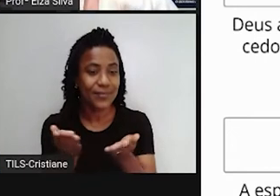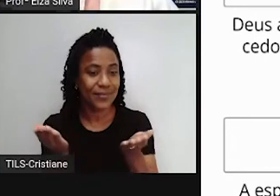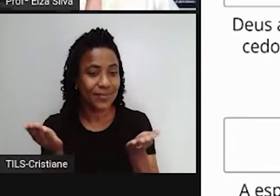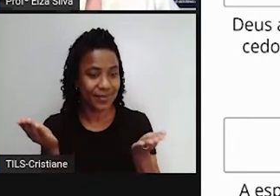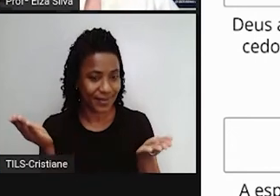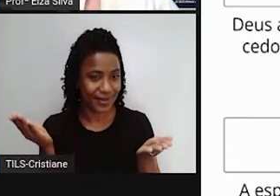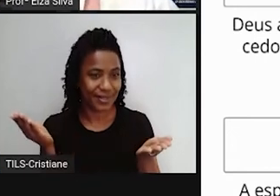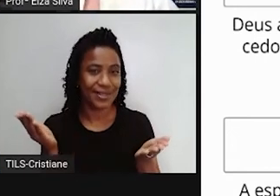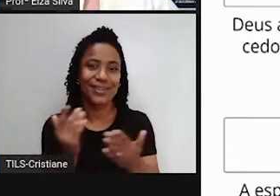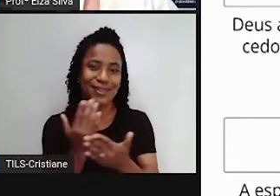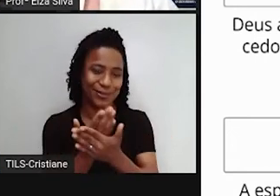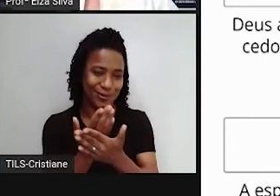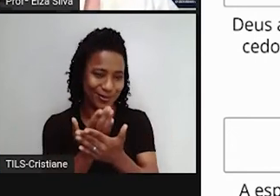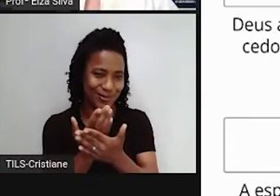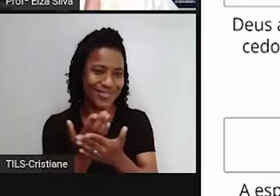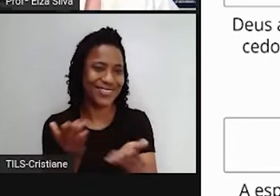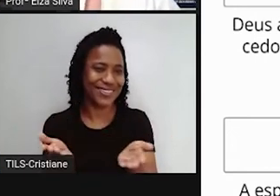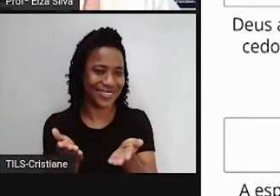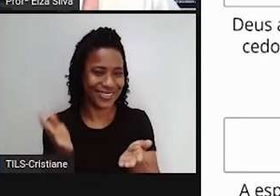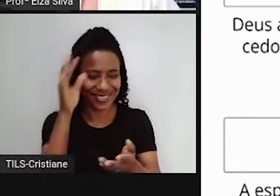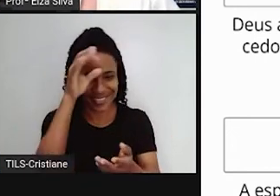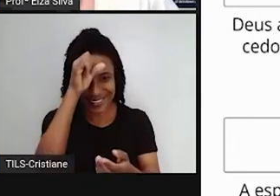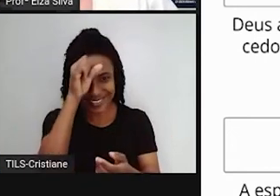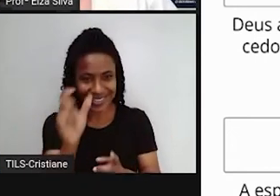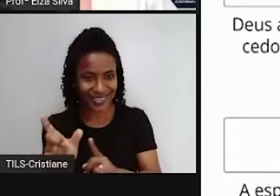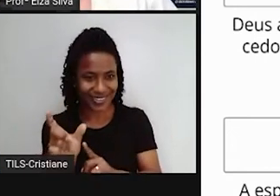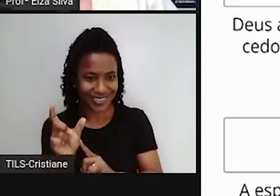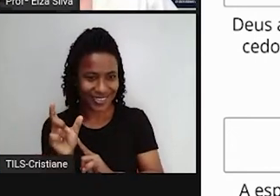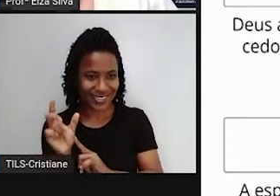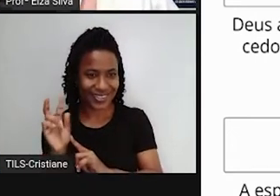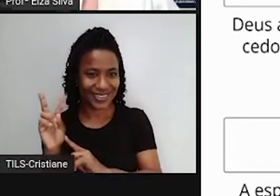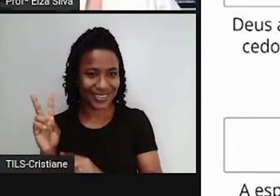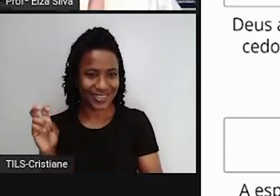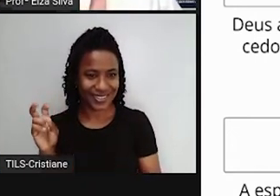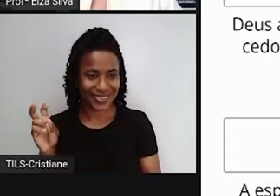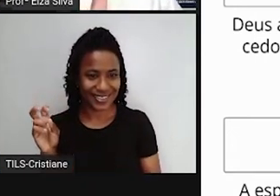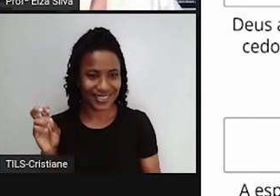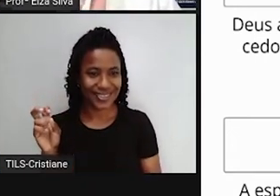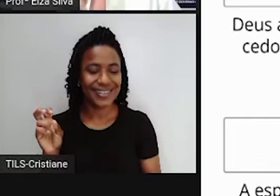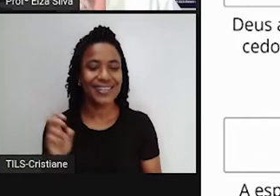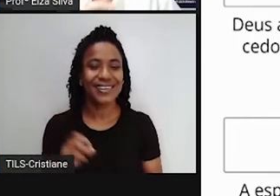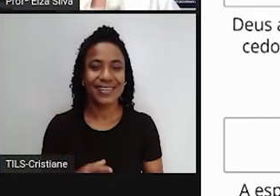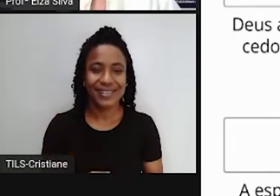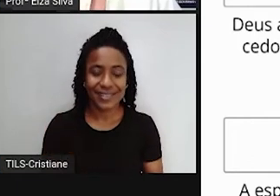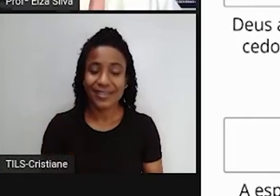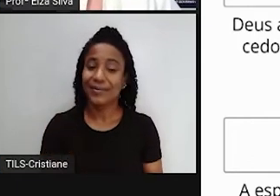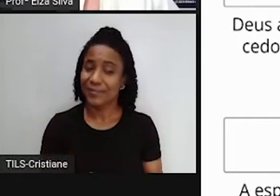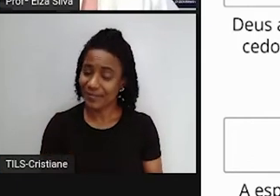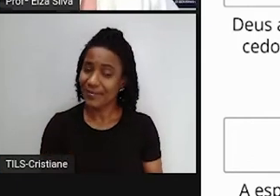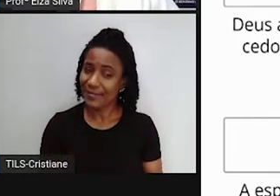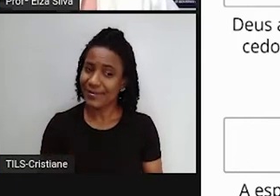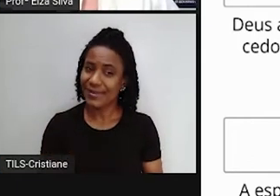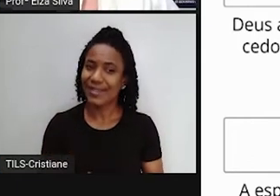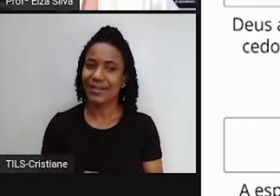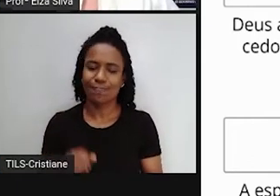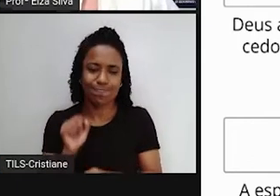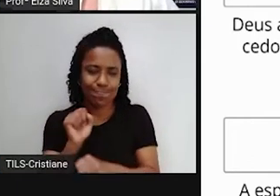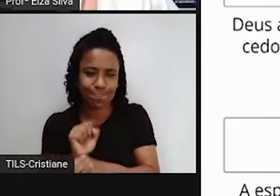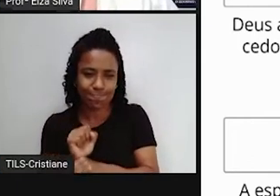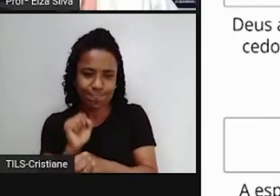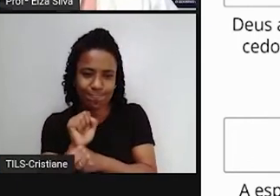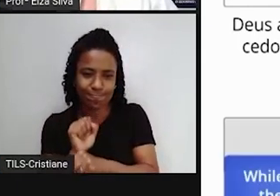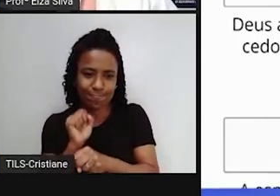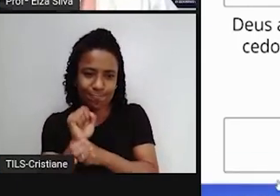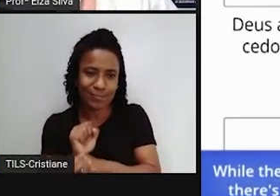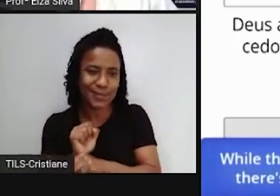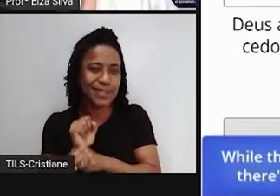já estudamos este hoje. E este ditado diz pra gente o quê? Que a esperança é a última que morre.